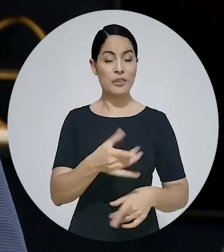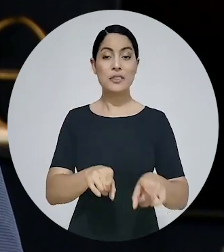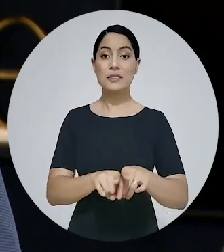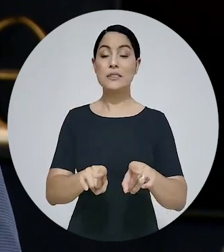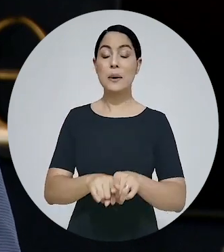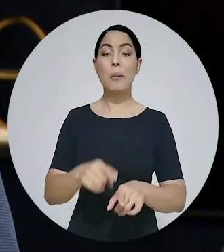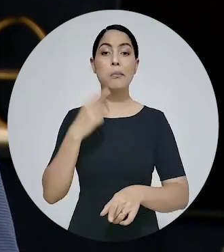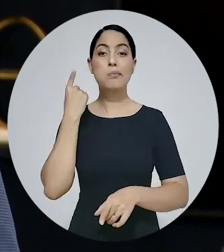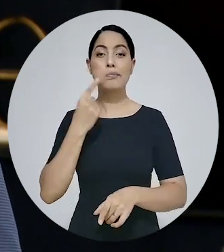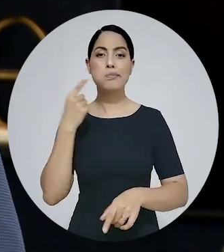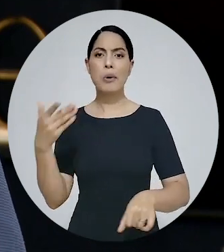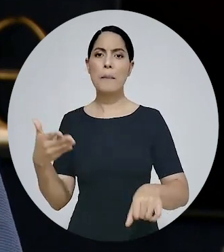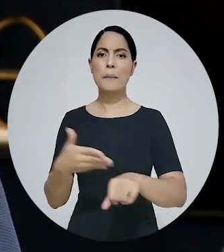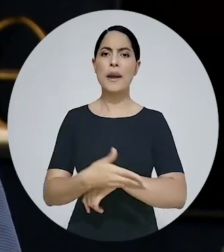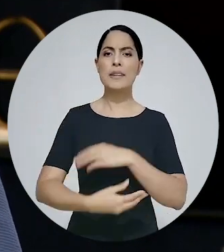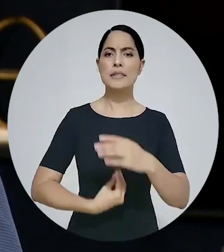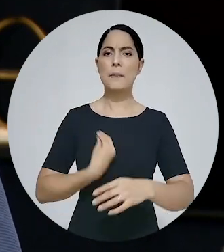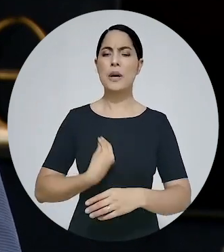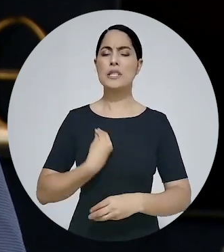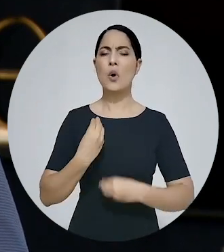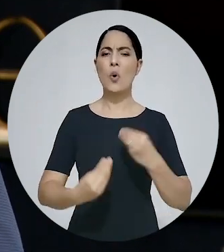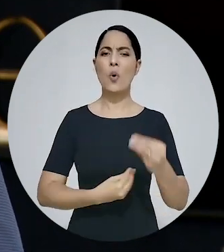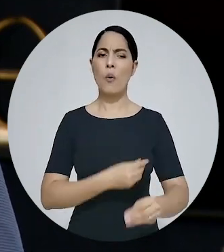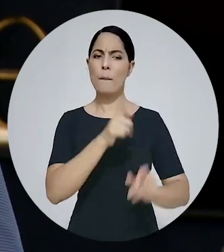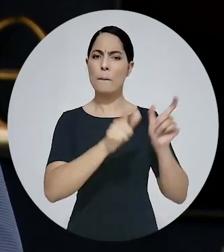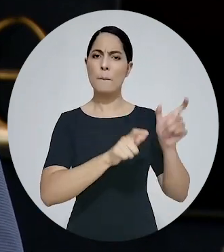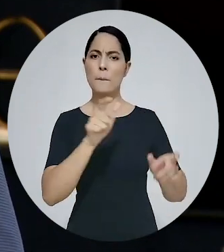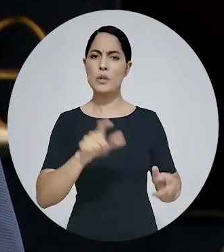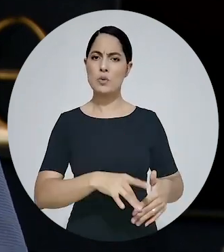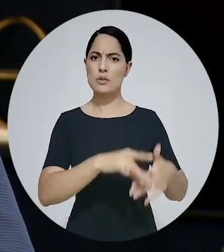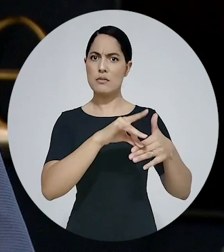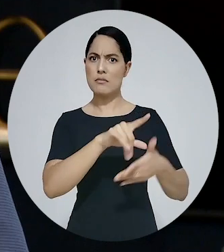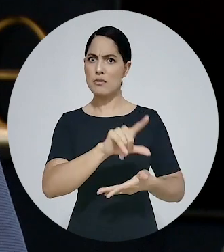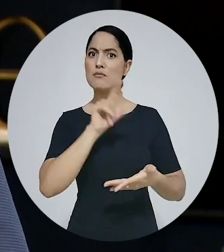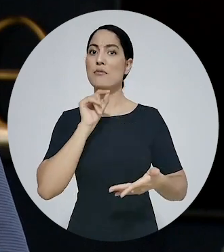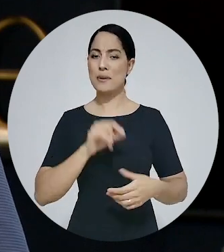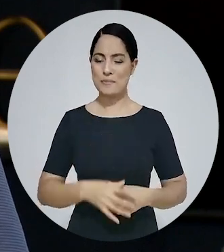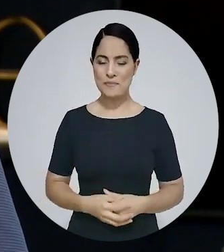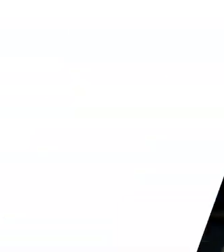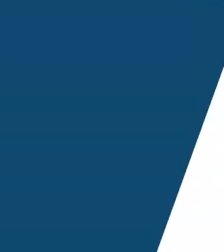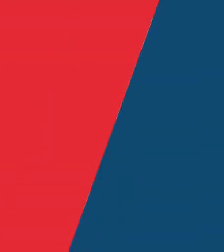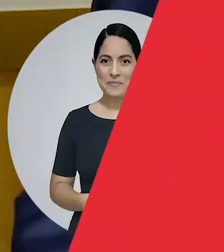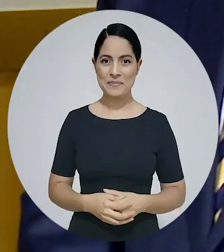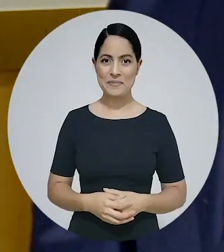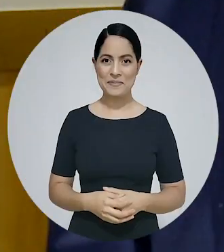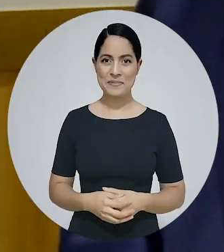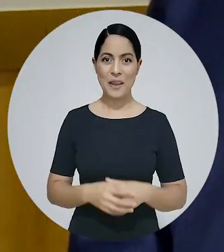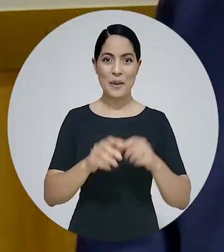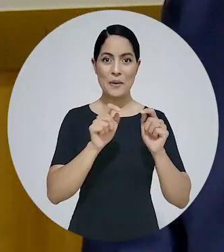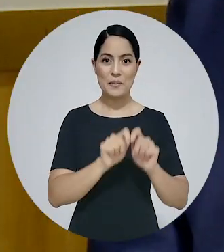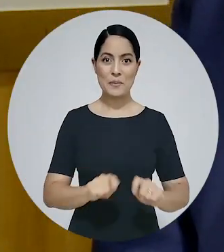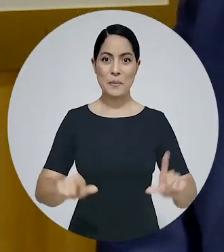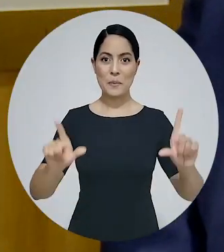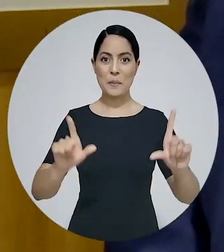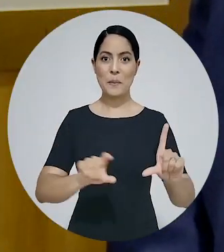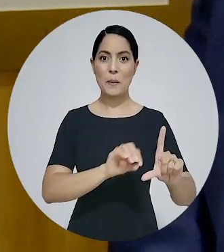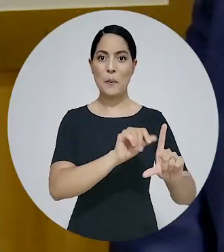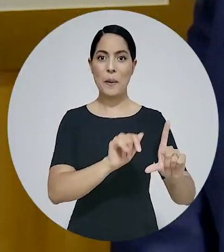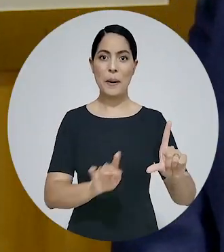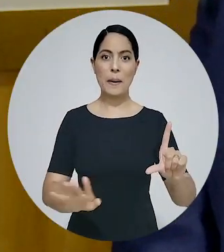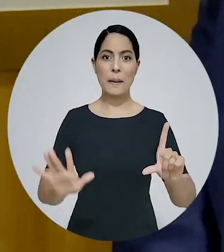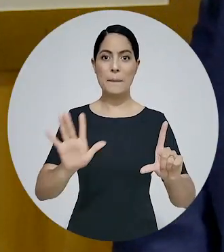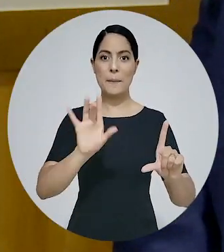o acesso à advocacia e a participação da classe na escolha dos seus dirigentes. Nesse programa especial,